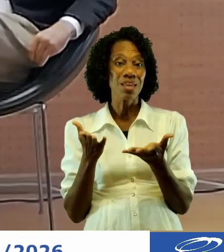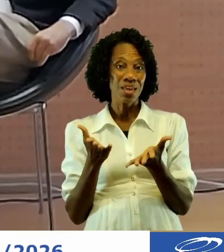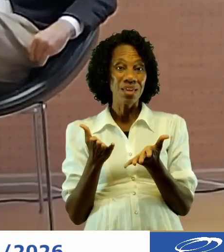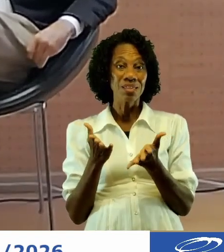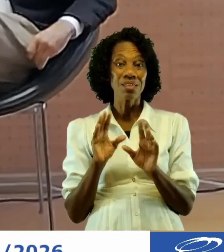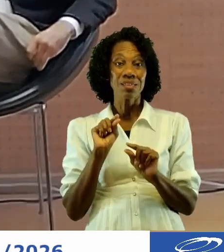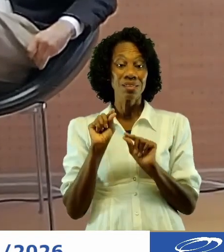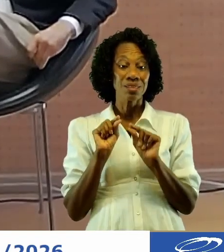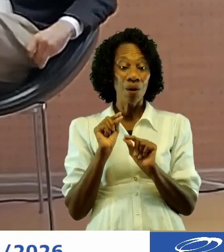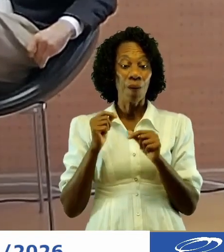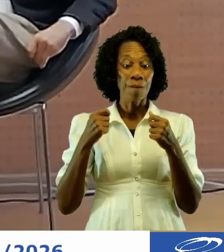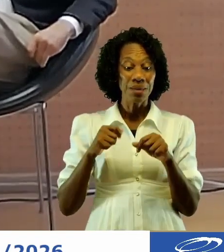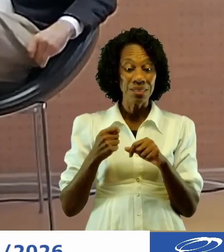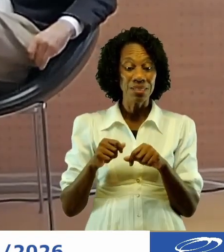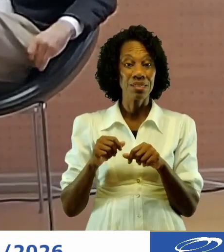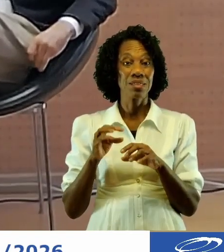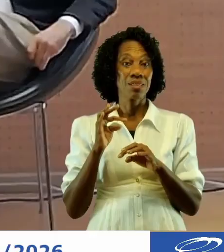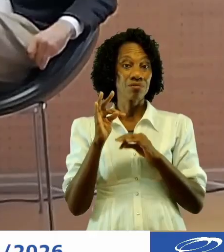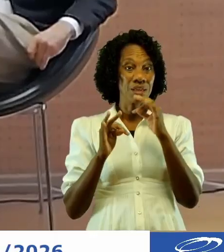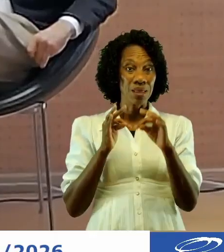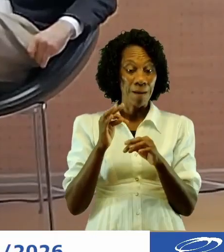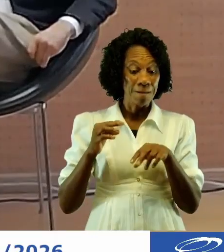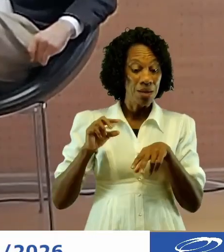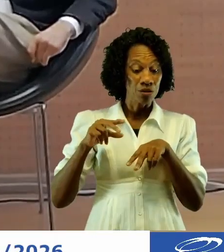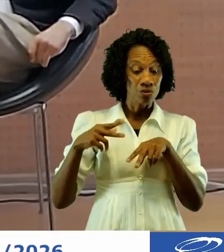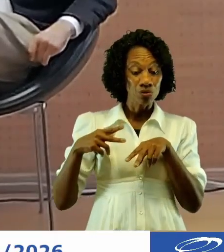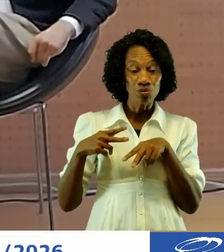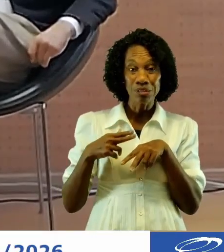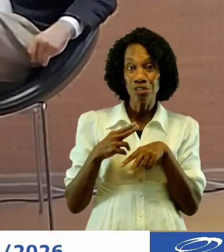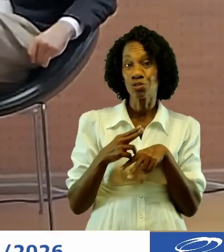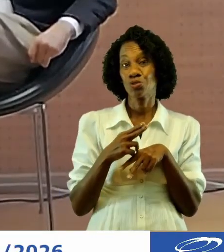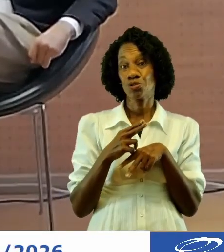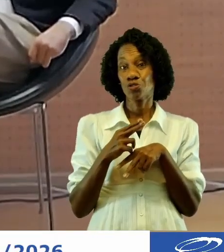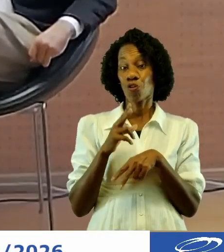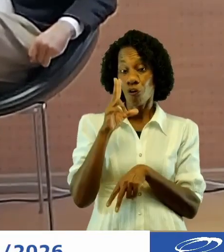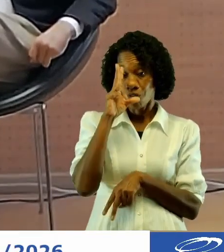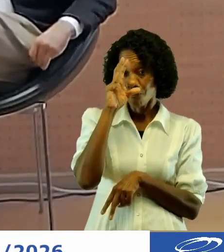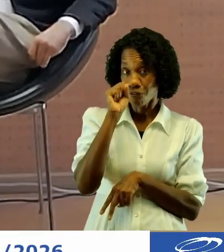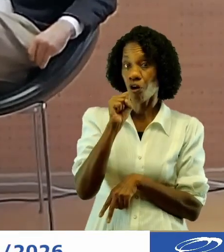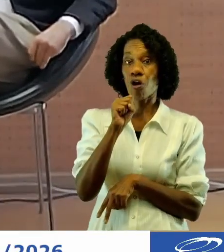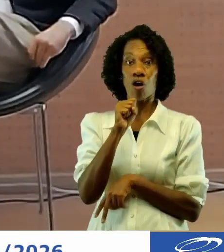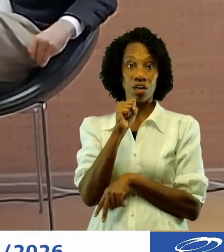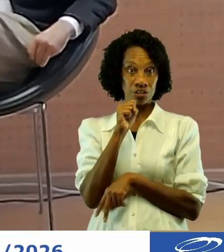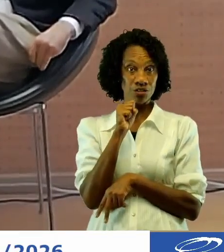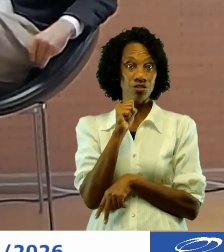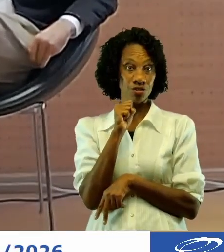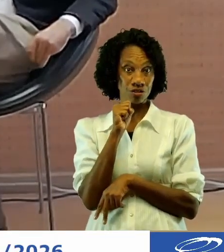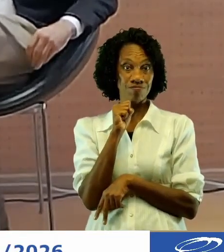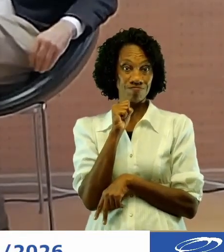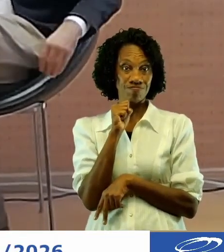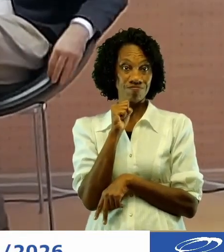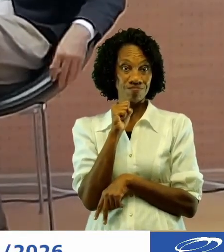tratamento cirúrgico mais radical, mais curativo, é importante para ter uma boa resposta. Você quer completar alguma coisa que ele